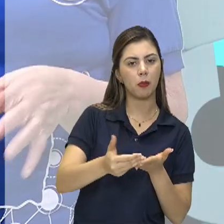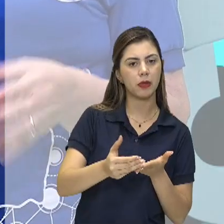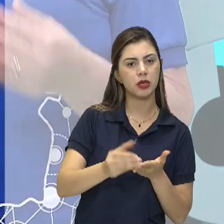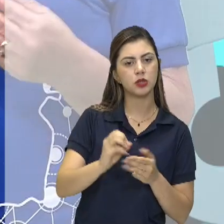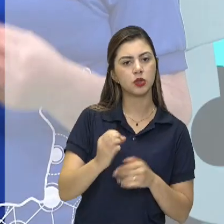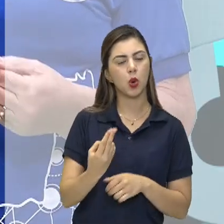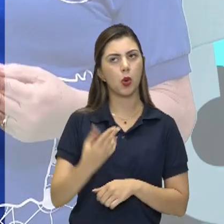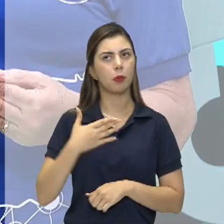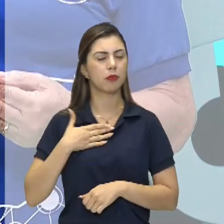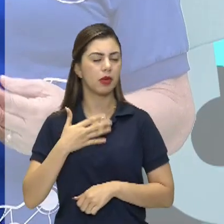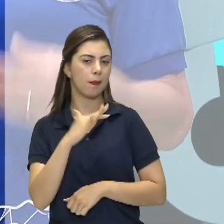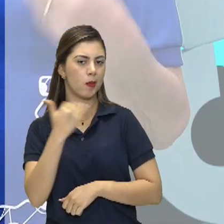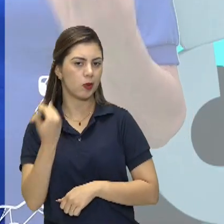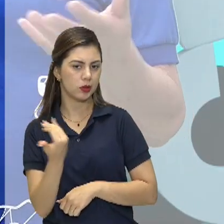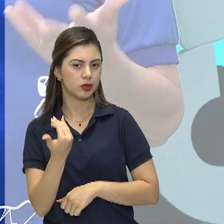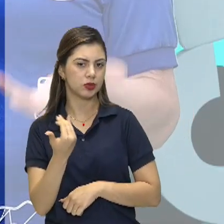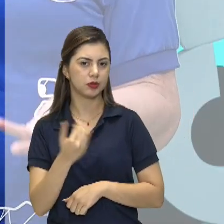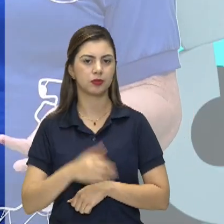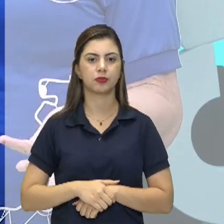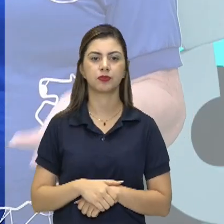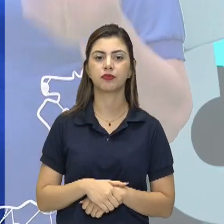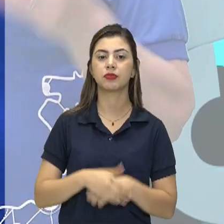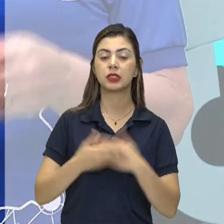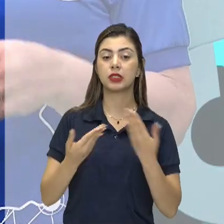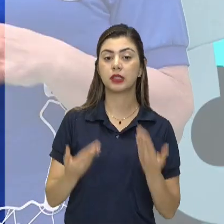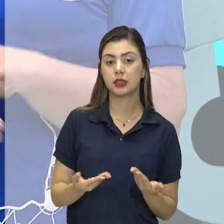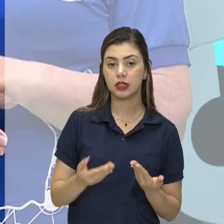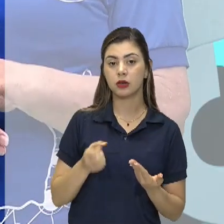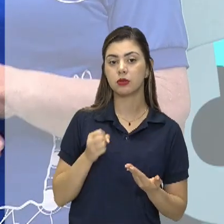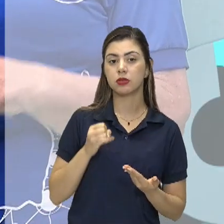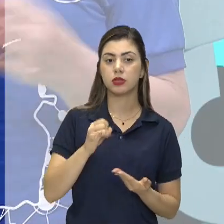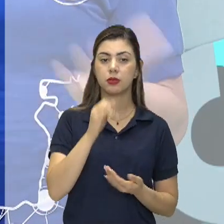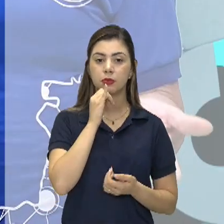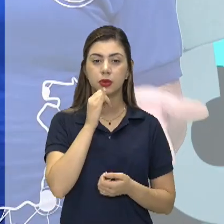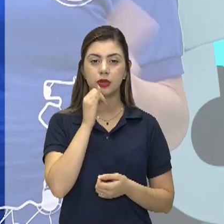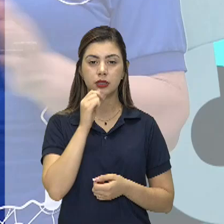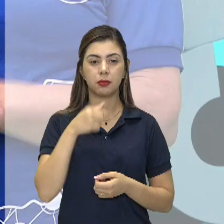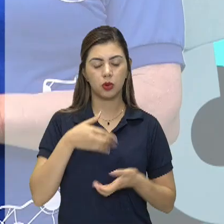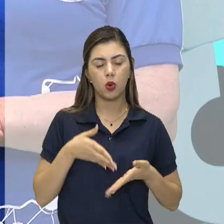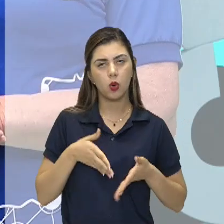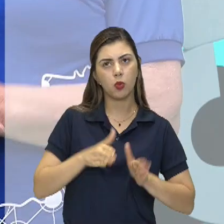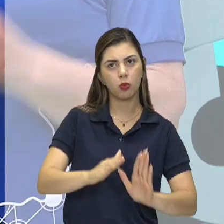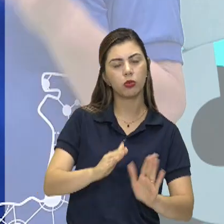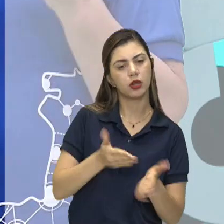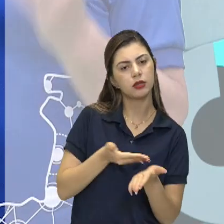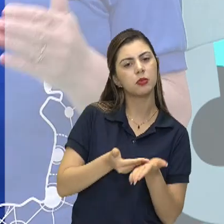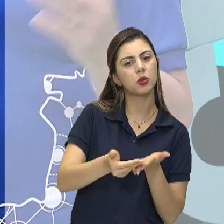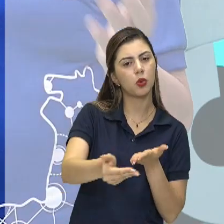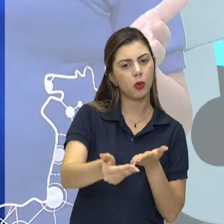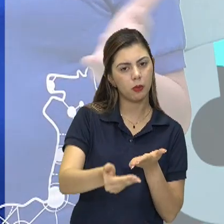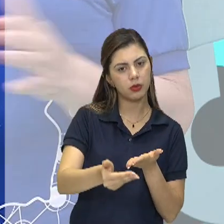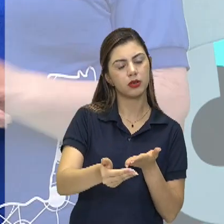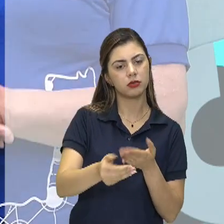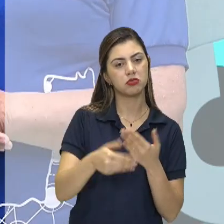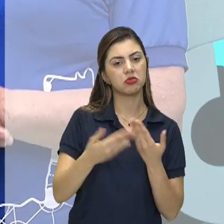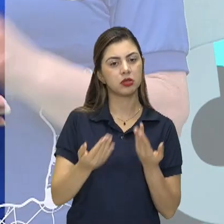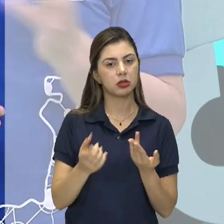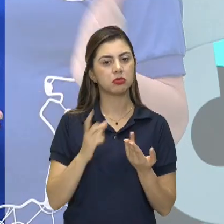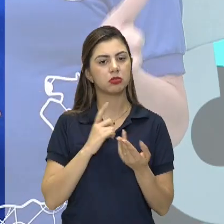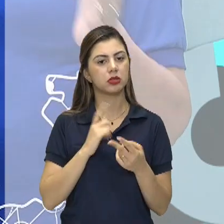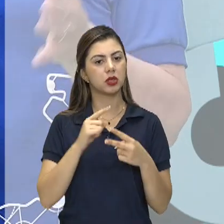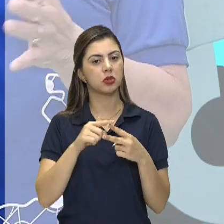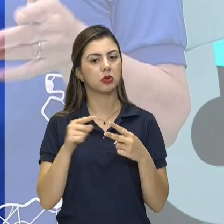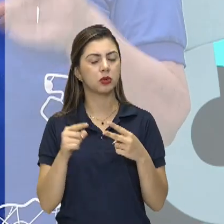morte. Suposto que o uso vulgar seja começar pelo nascimento. Duas considerações